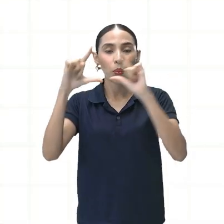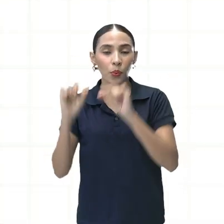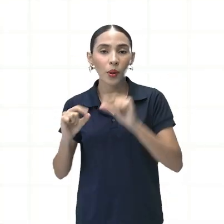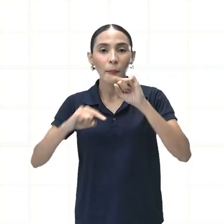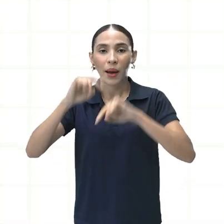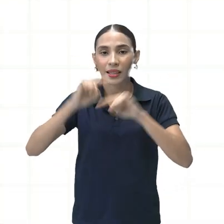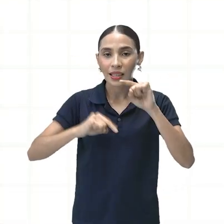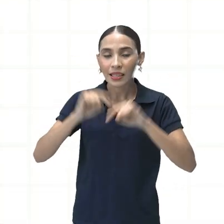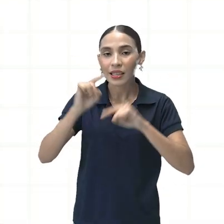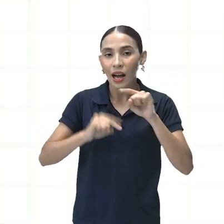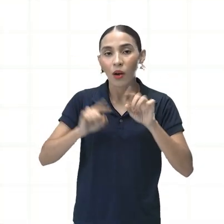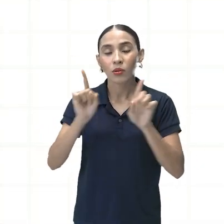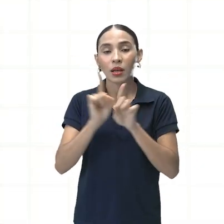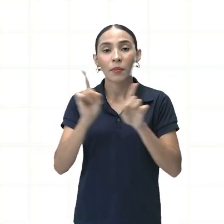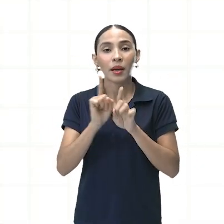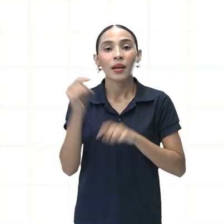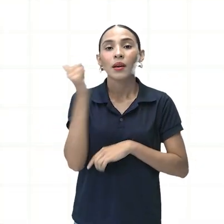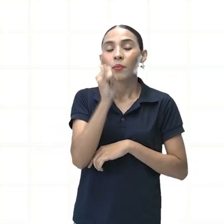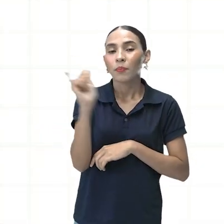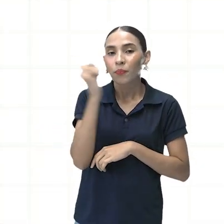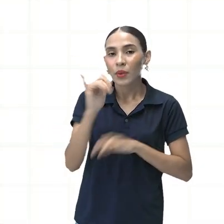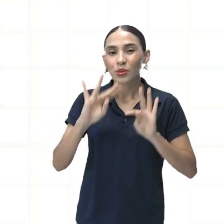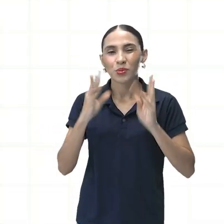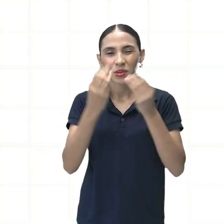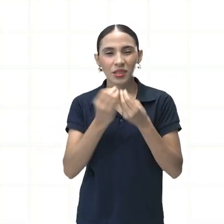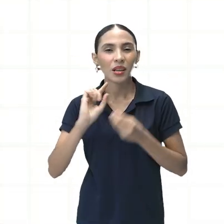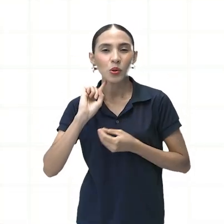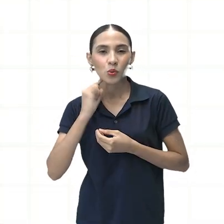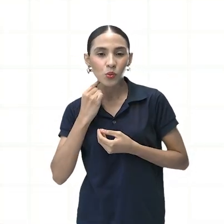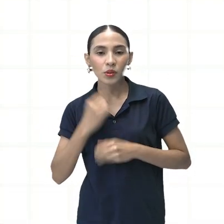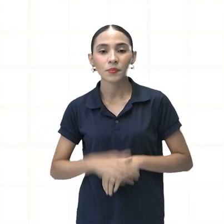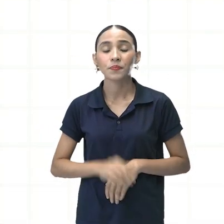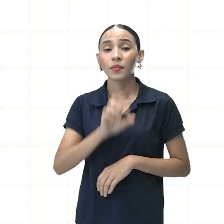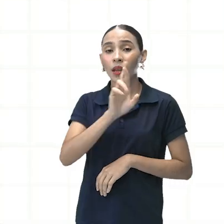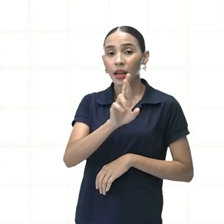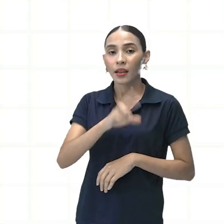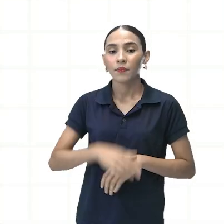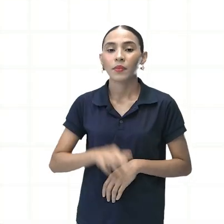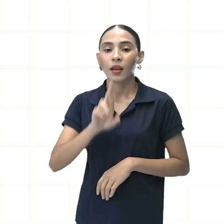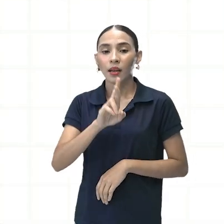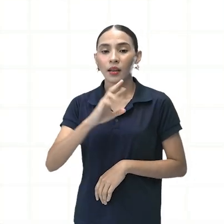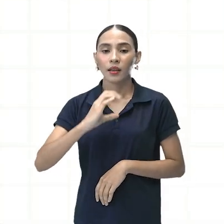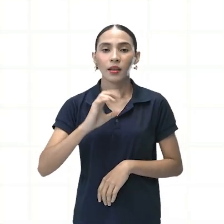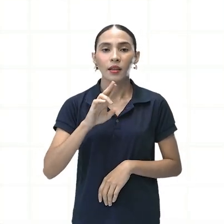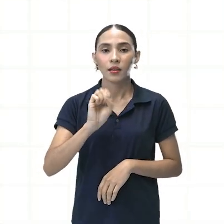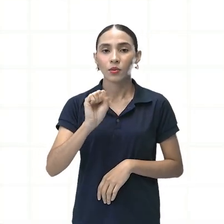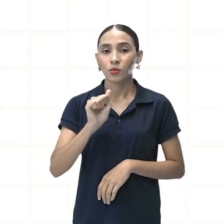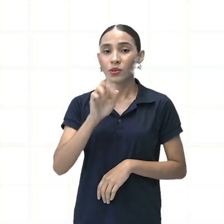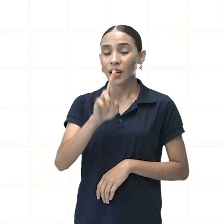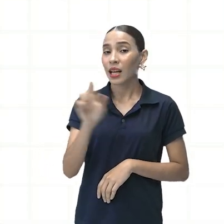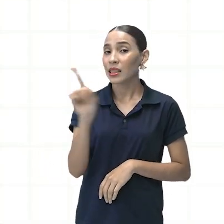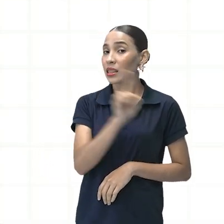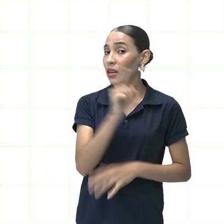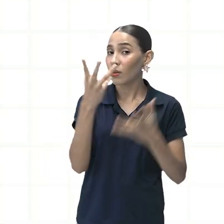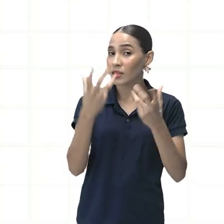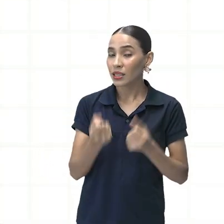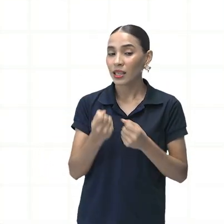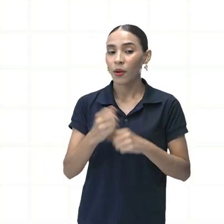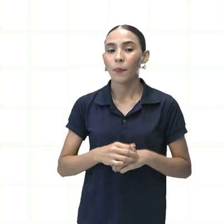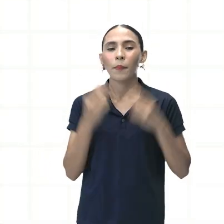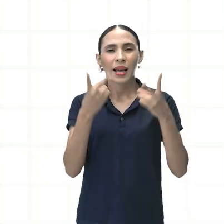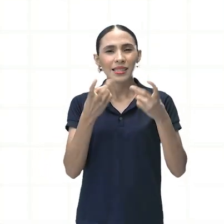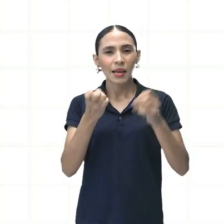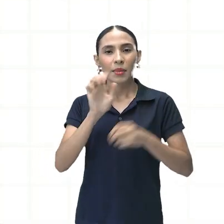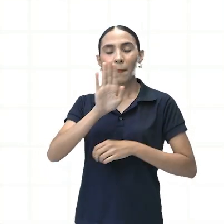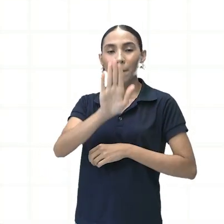recursos e a geração de resíduos. Já o R de recusar, vejam uma mão dizendo